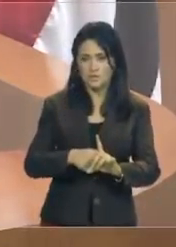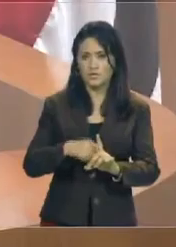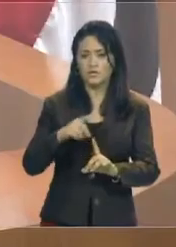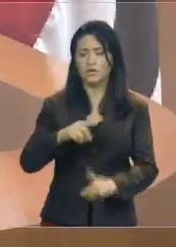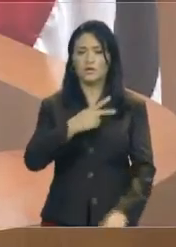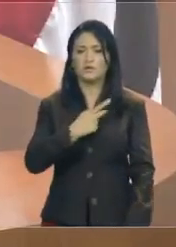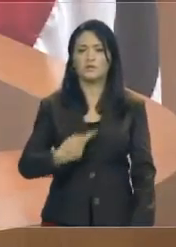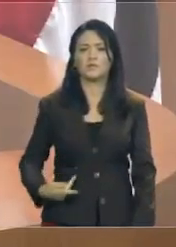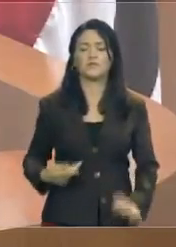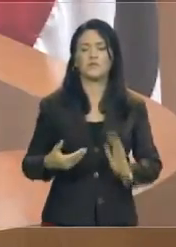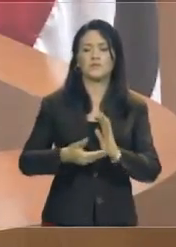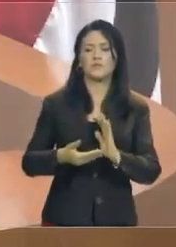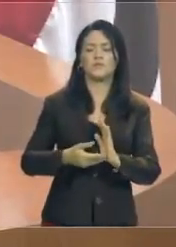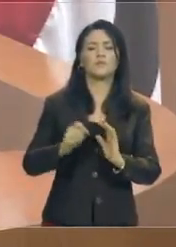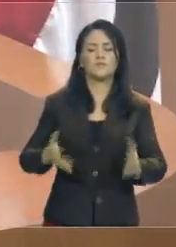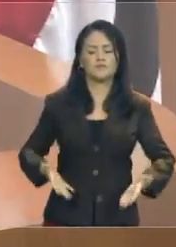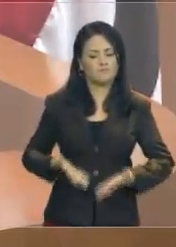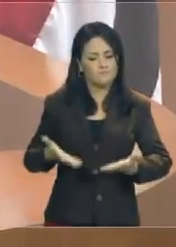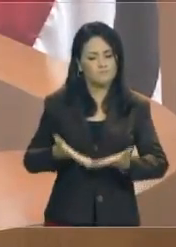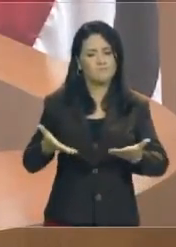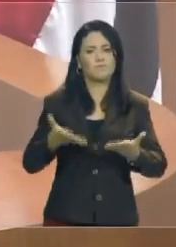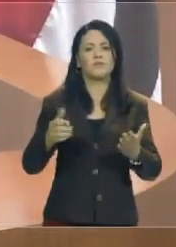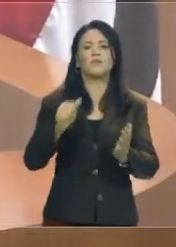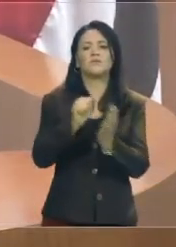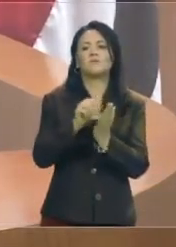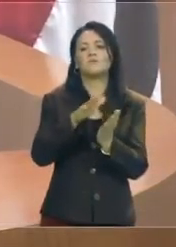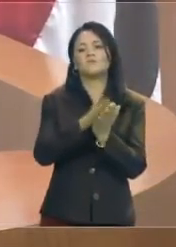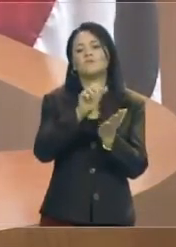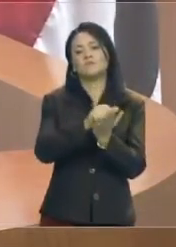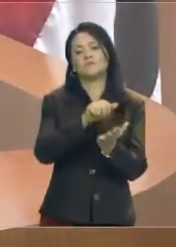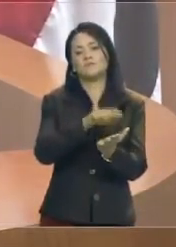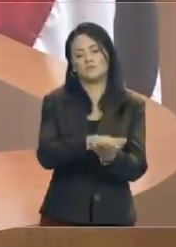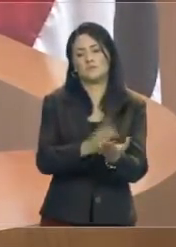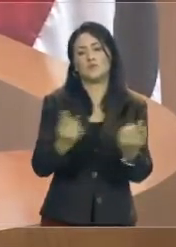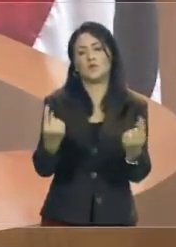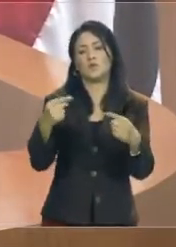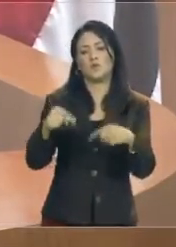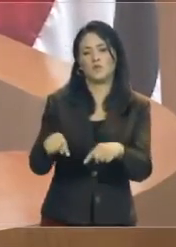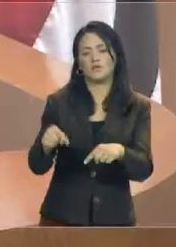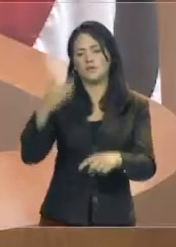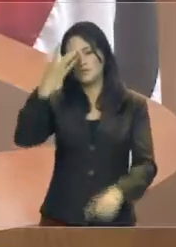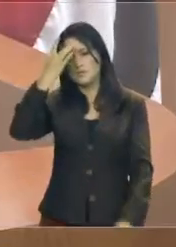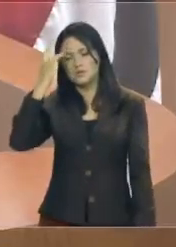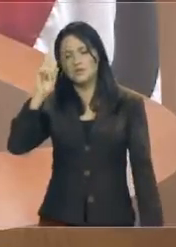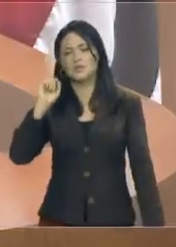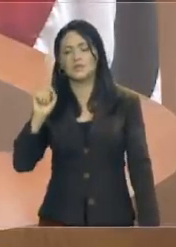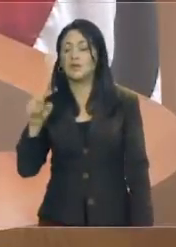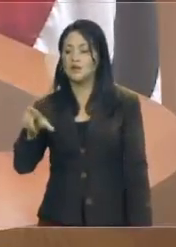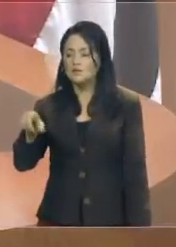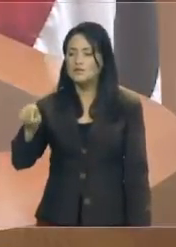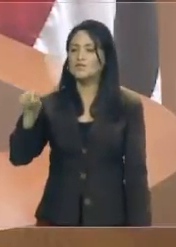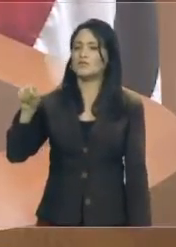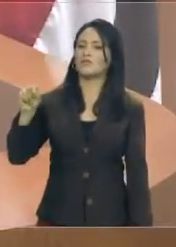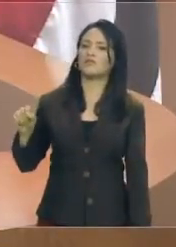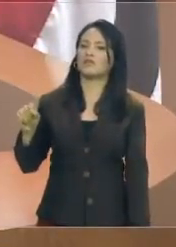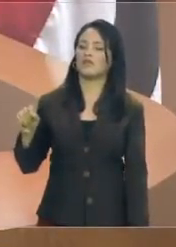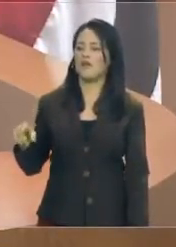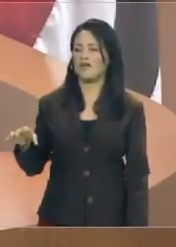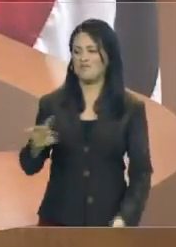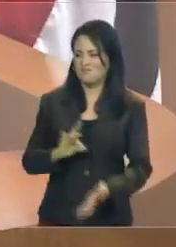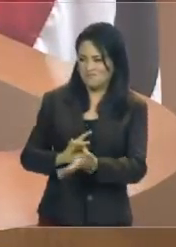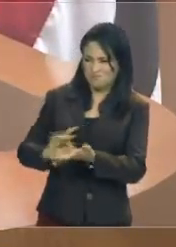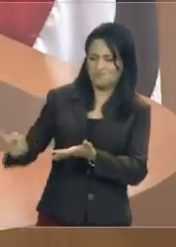Deputados para promover uma implacável vingança contra aqueles que ele escolheu como os seus inimigos